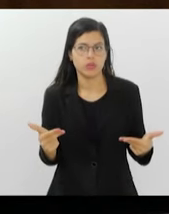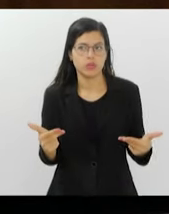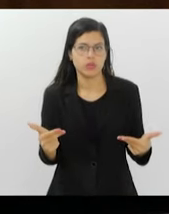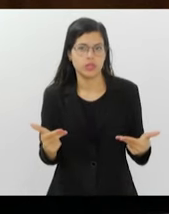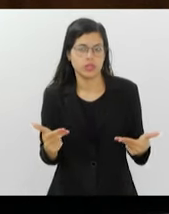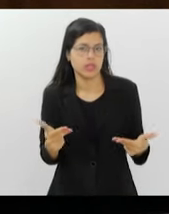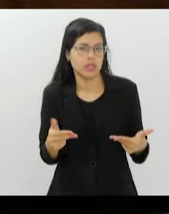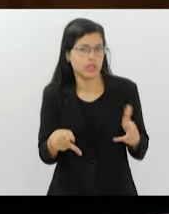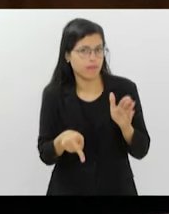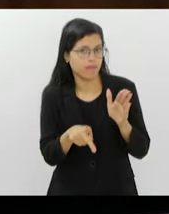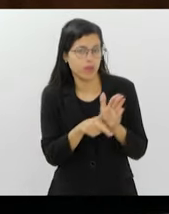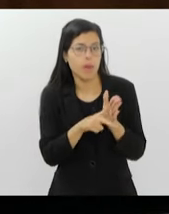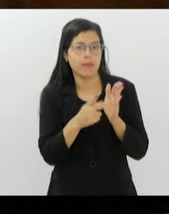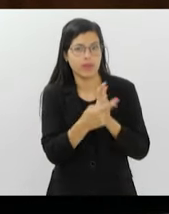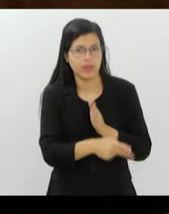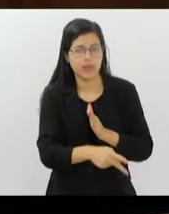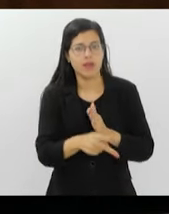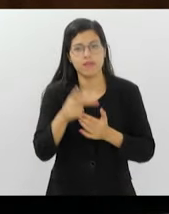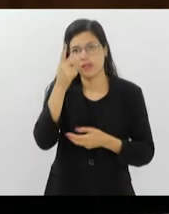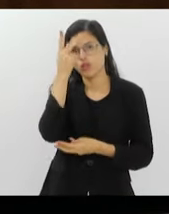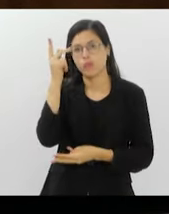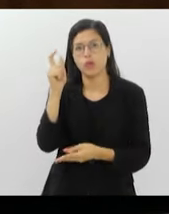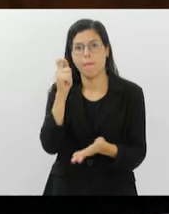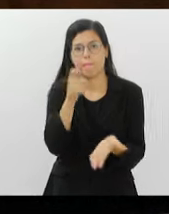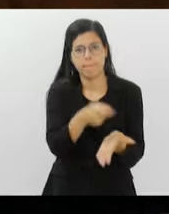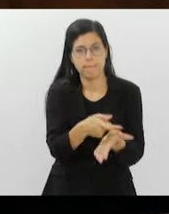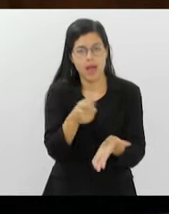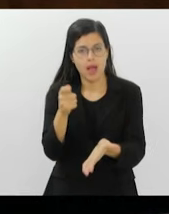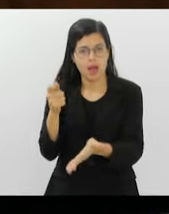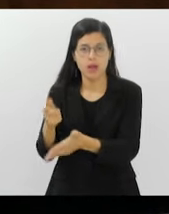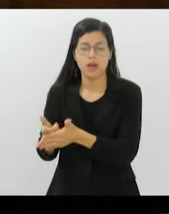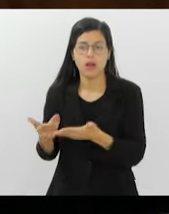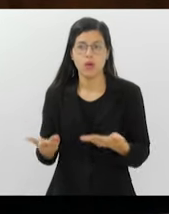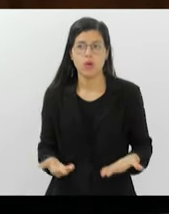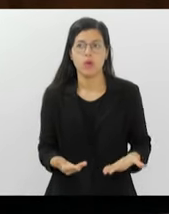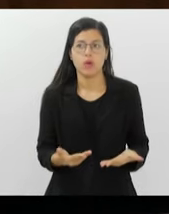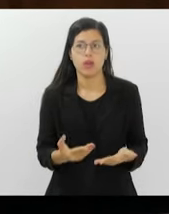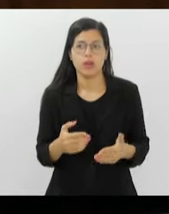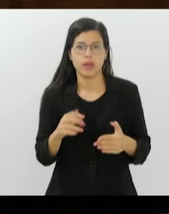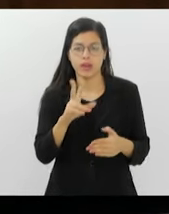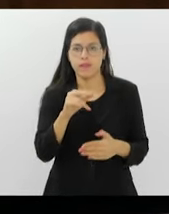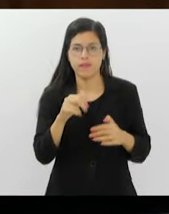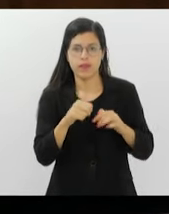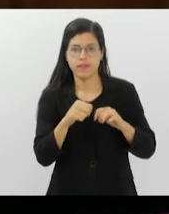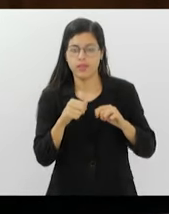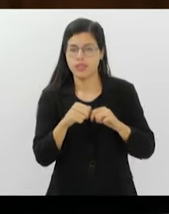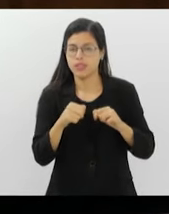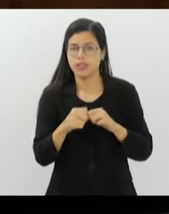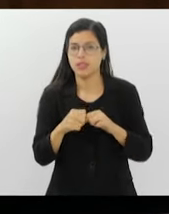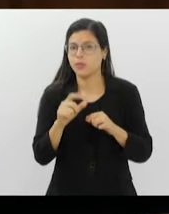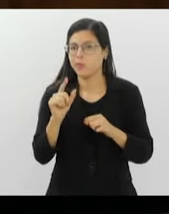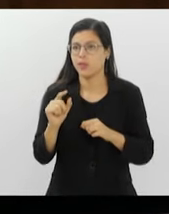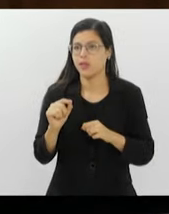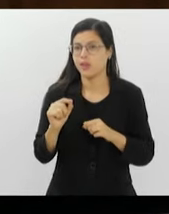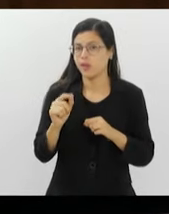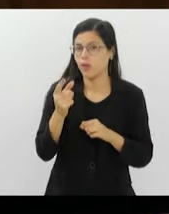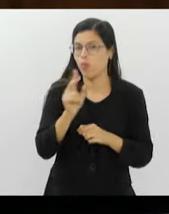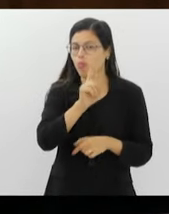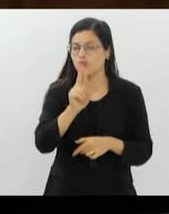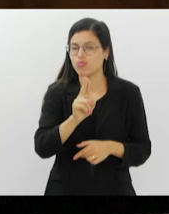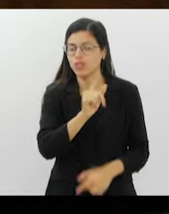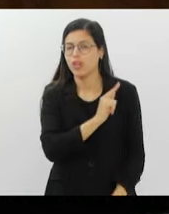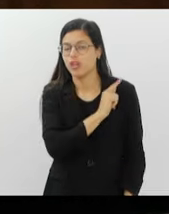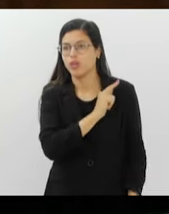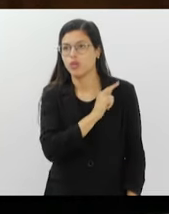realmente os contribuintes é que pagam e e daqui a pouco quem vai fazer pensação é uma parte interessada a gente não aprovou uma lei